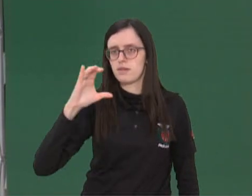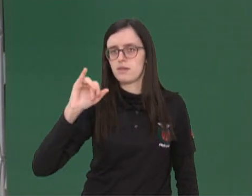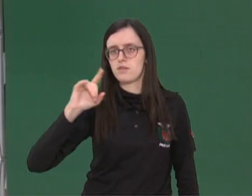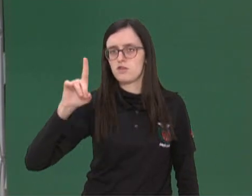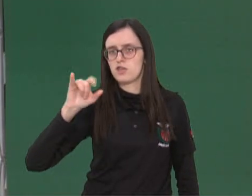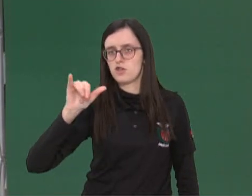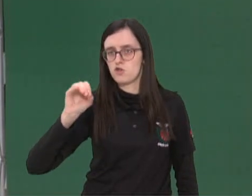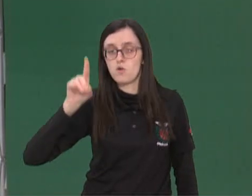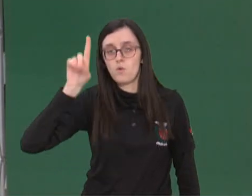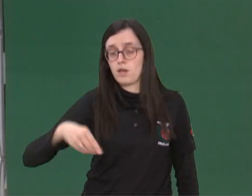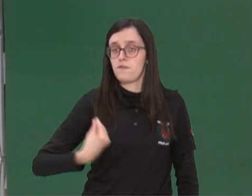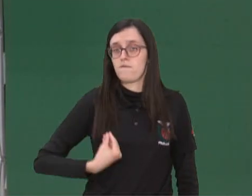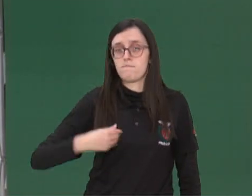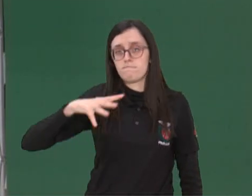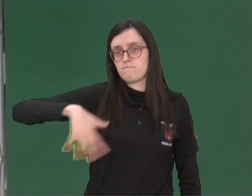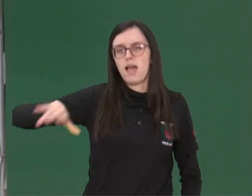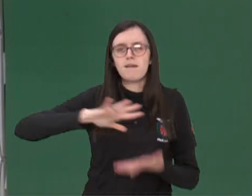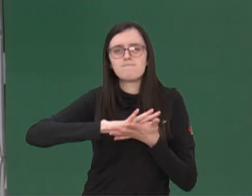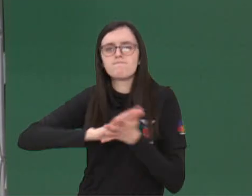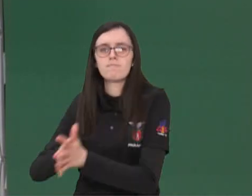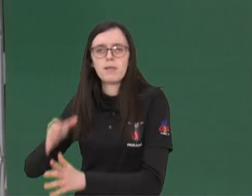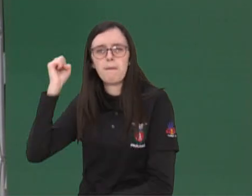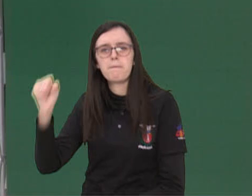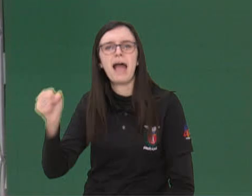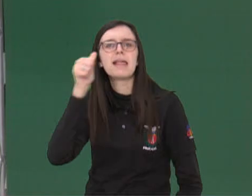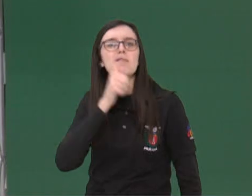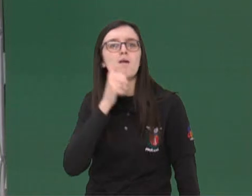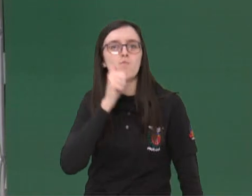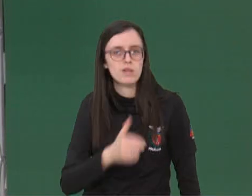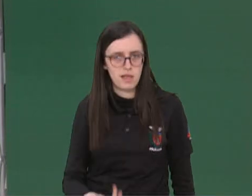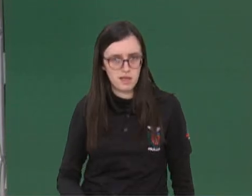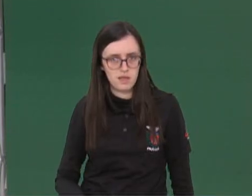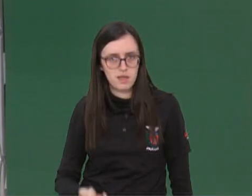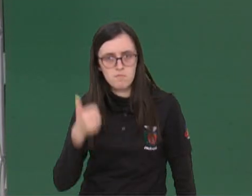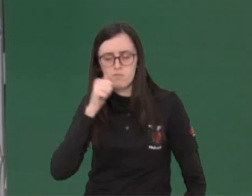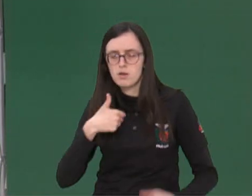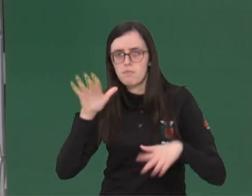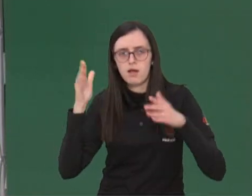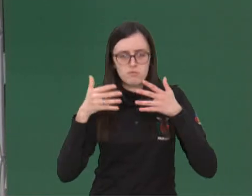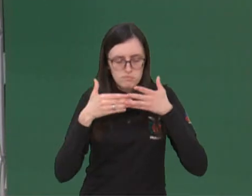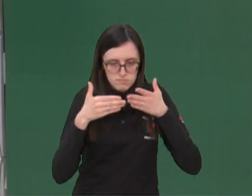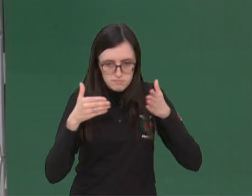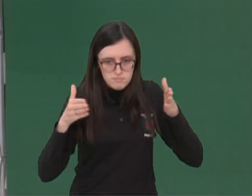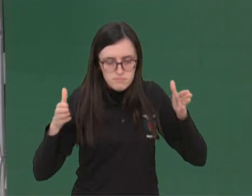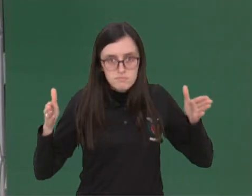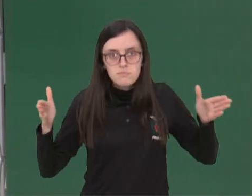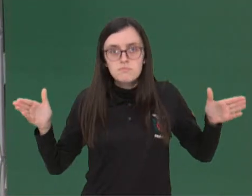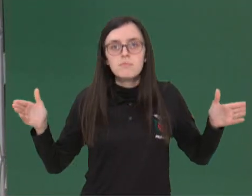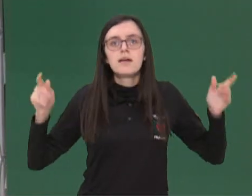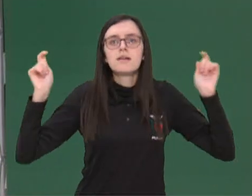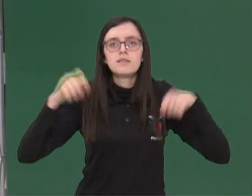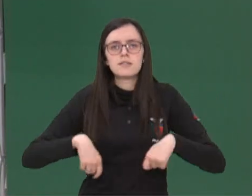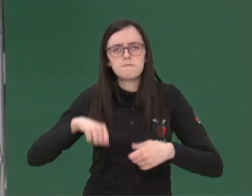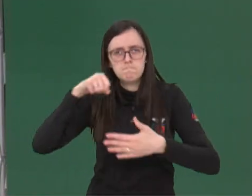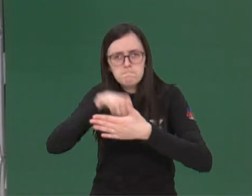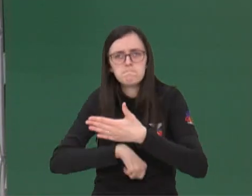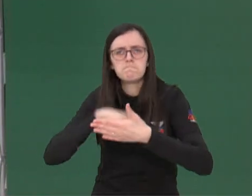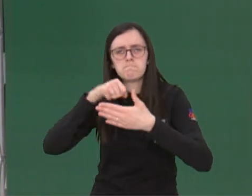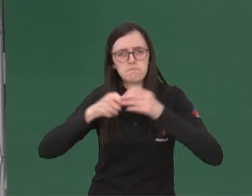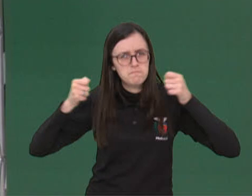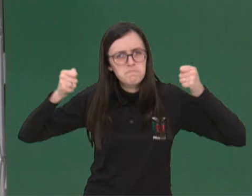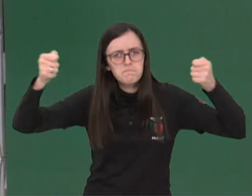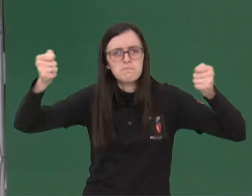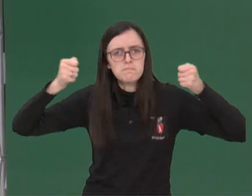envolve a sociedade toda. Então as mulheres cada vez mais tendo esse espaço, inclusive de protesto, por lutas que